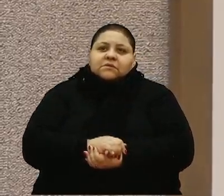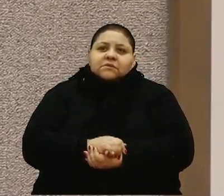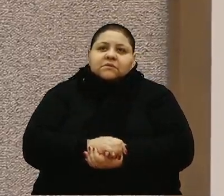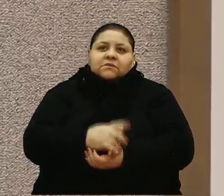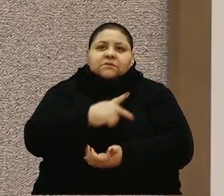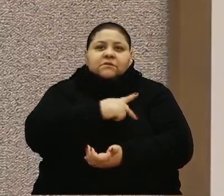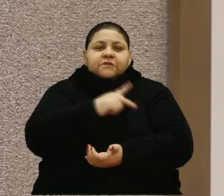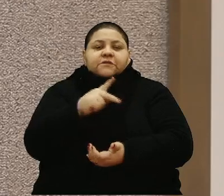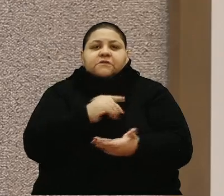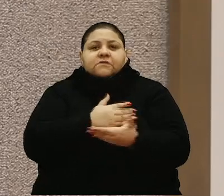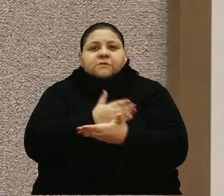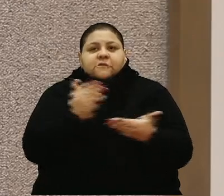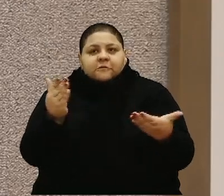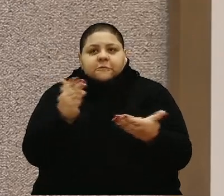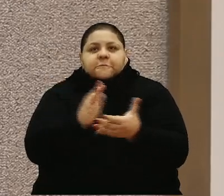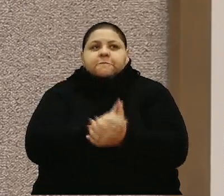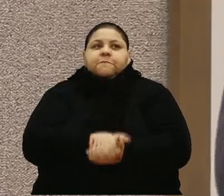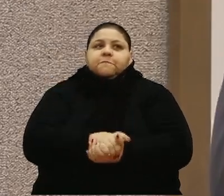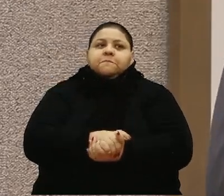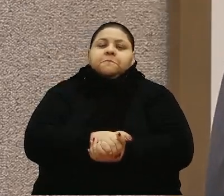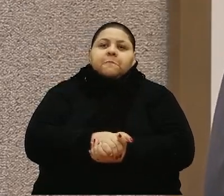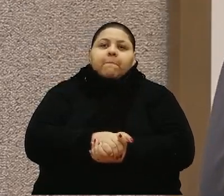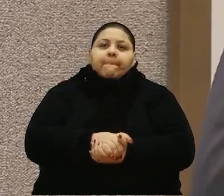Senhor presidente, senhoras e senhores vereadores,